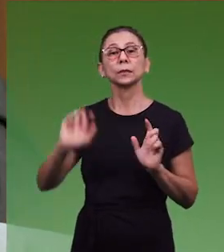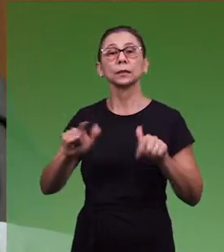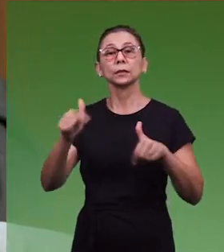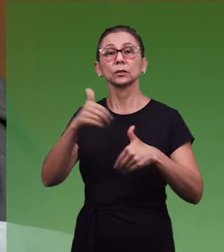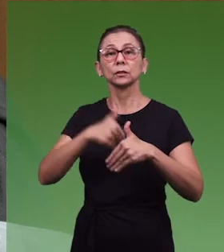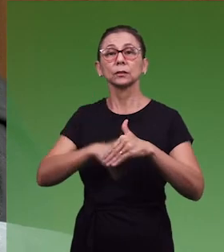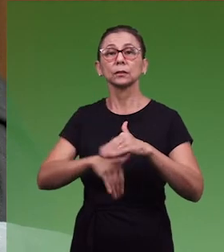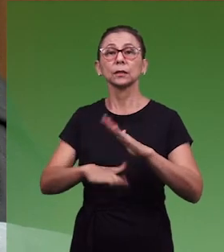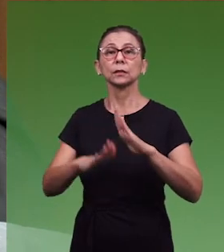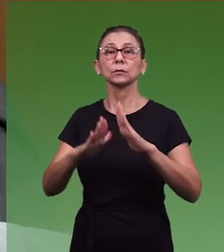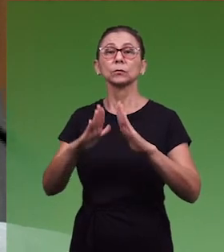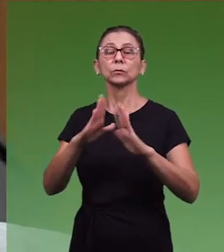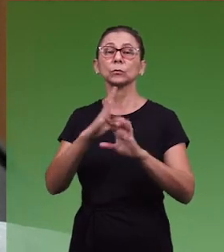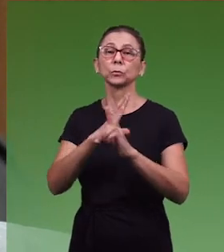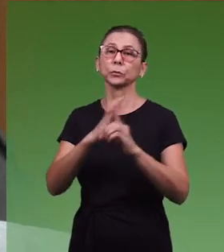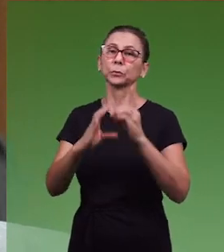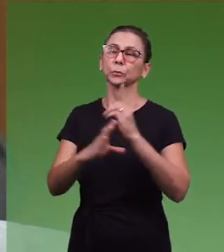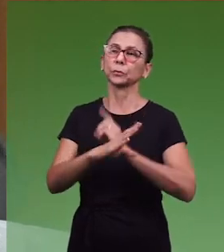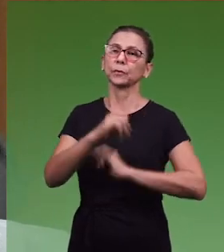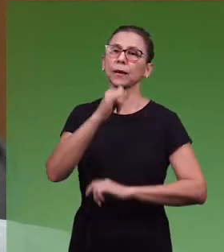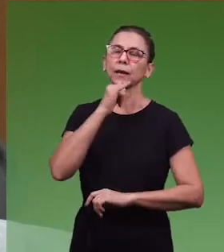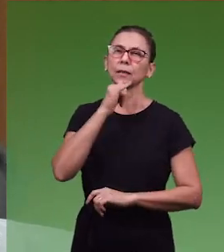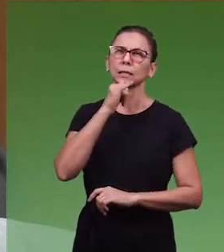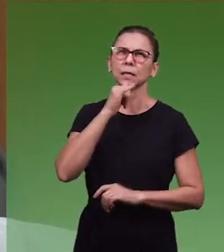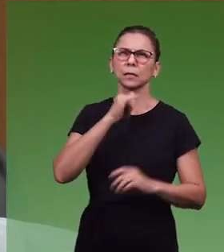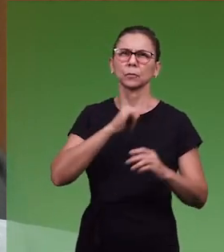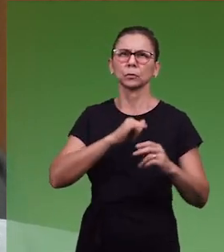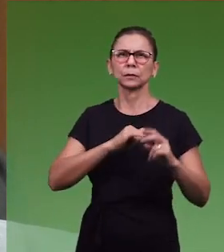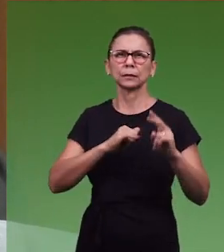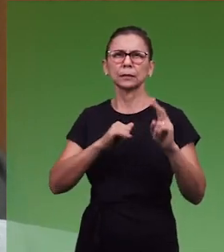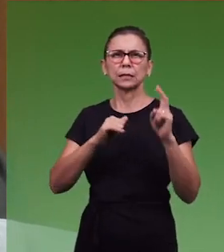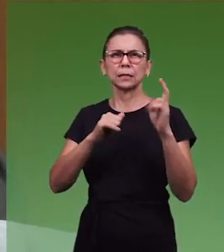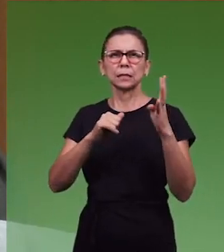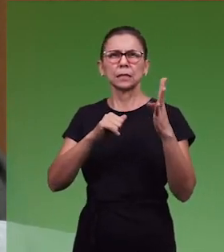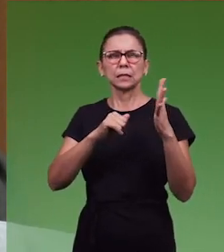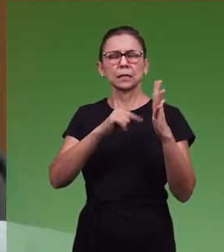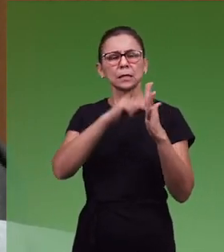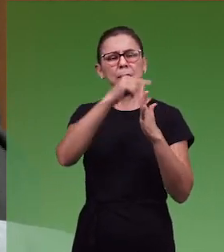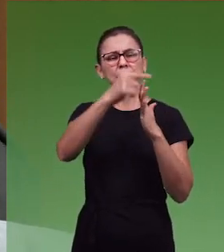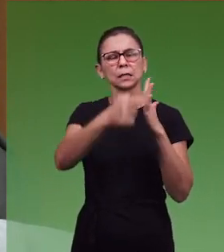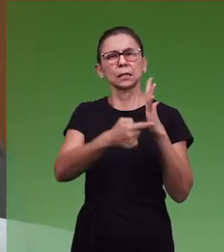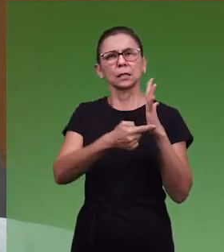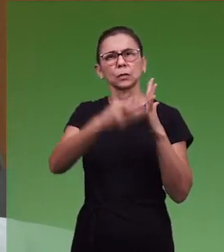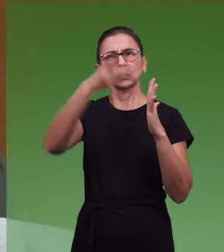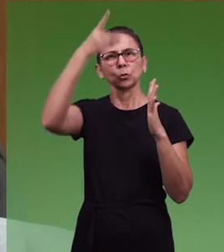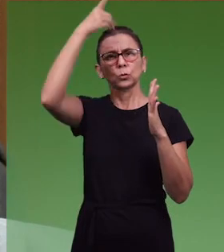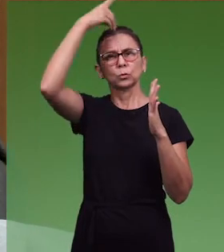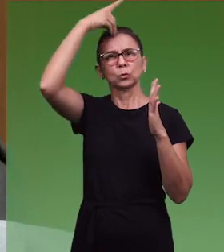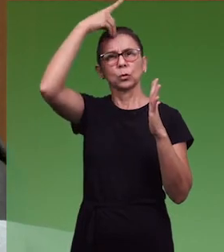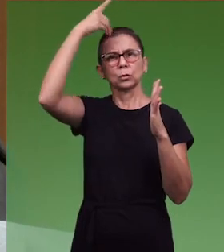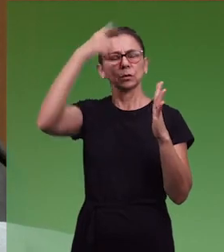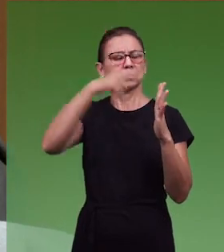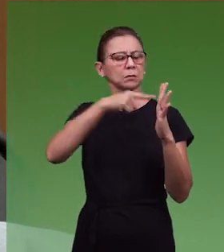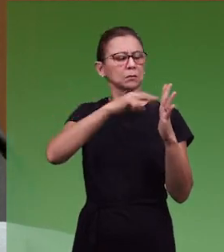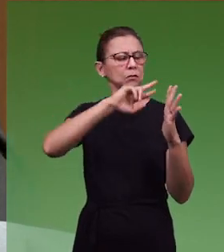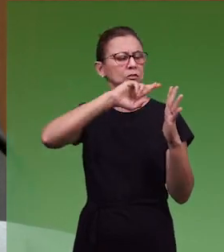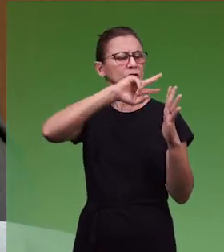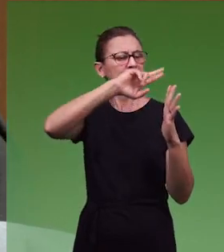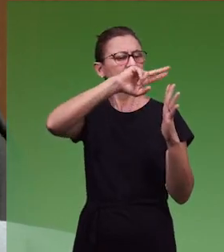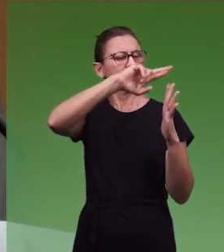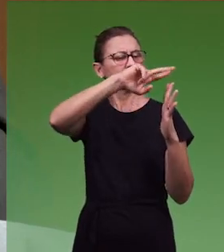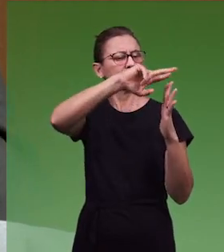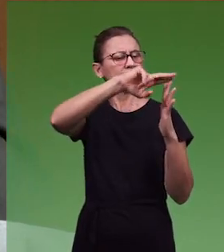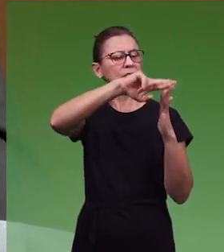naquele culto. Então vamos dizer assim, o Senhor deu 5 dons, com algumas diferenças, mas